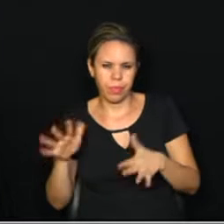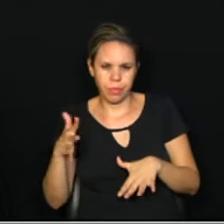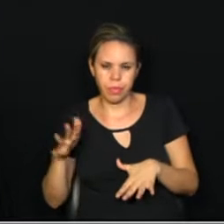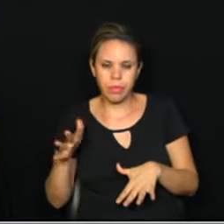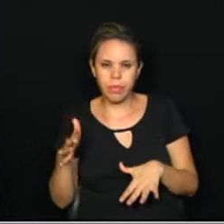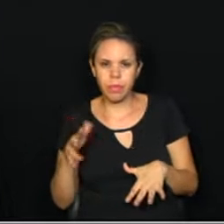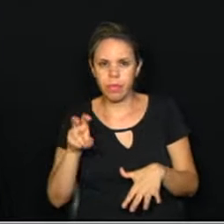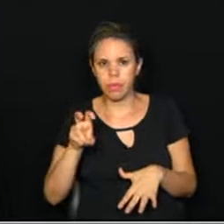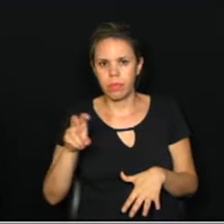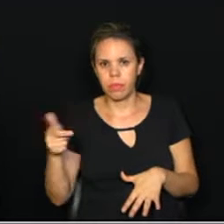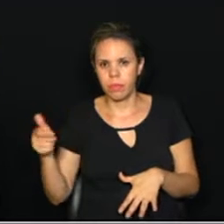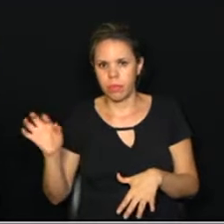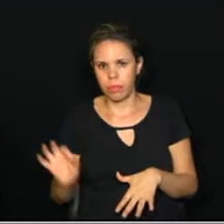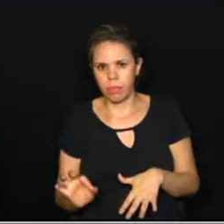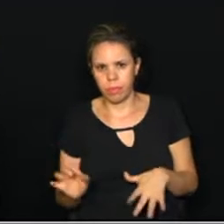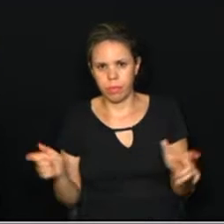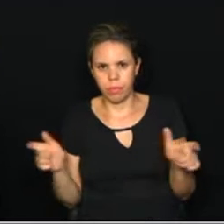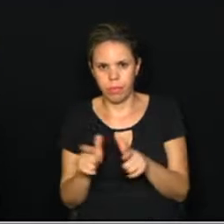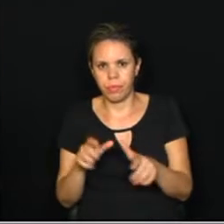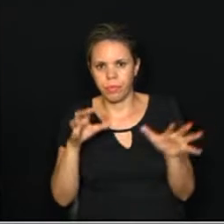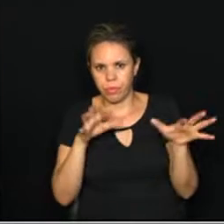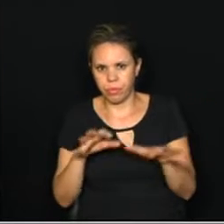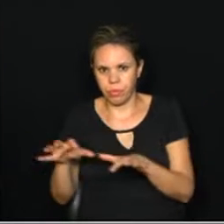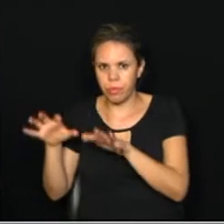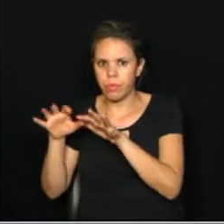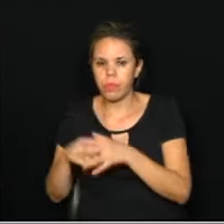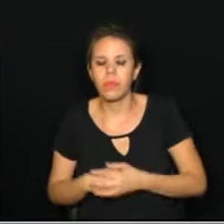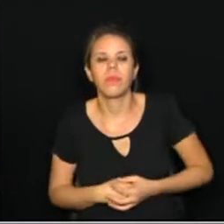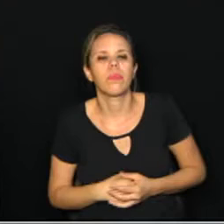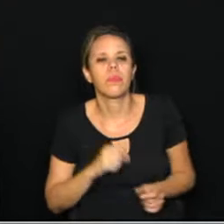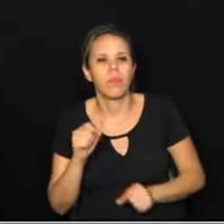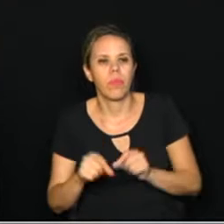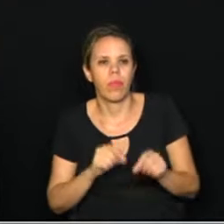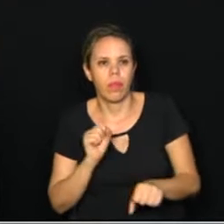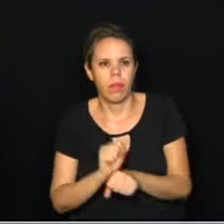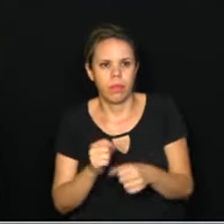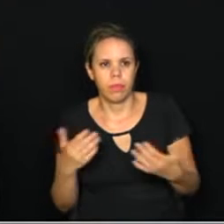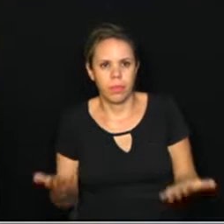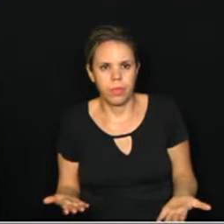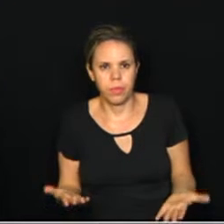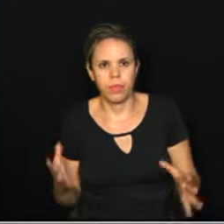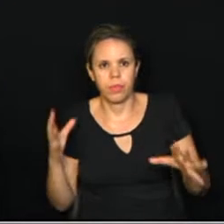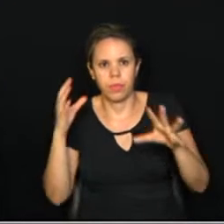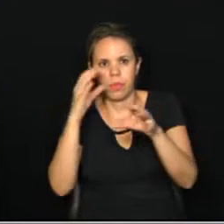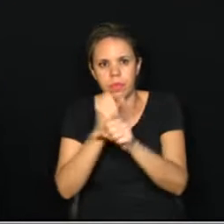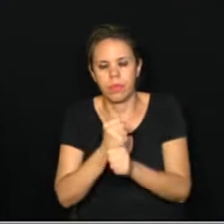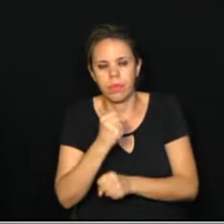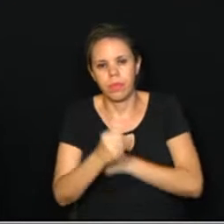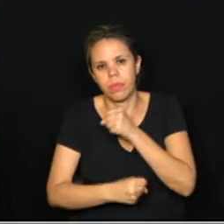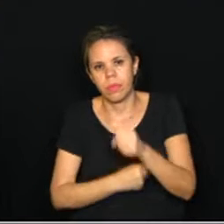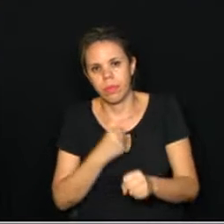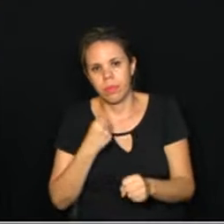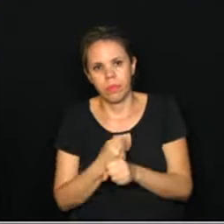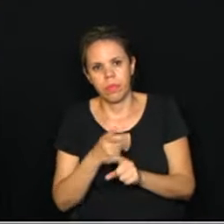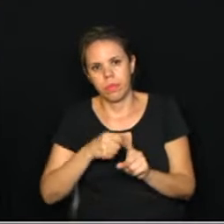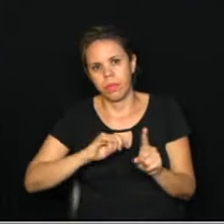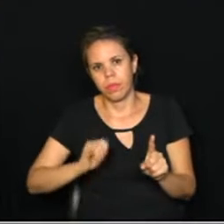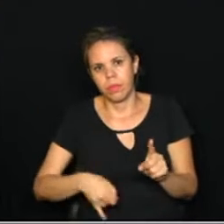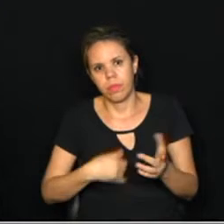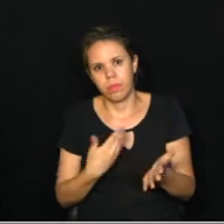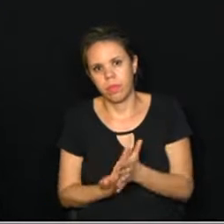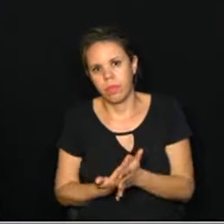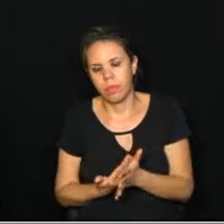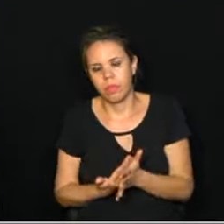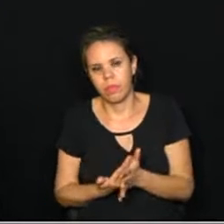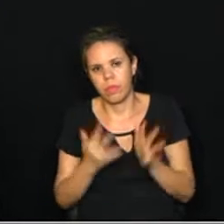aí 52% menos chuva do que o esperado. Então, no acumulado do ano aí, de janeiro até